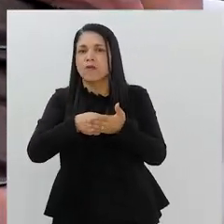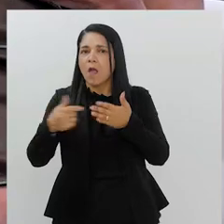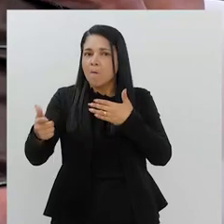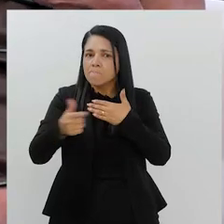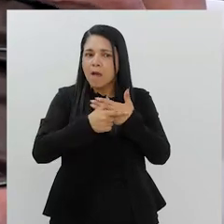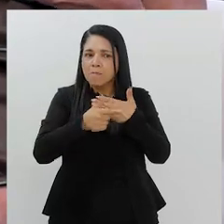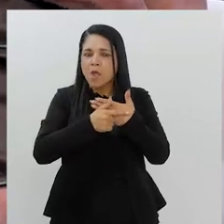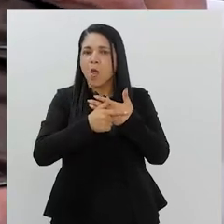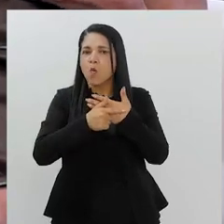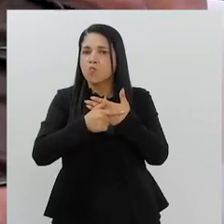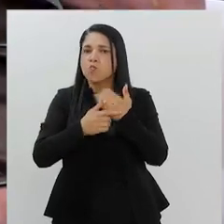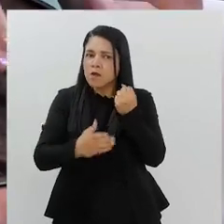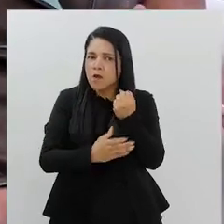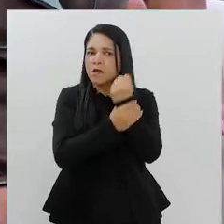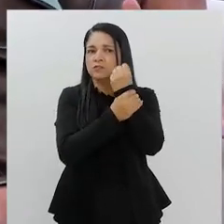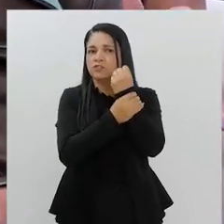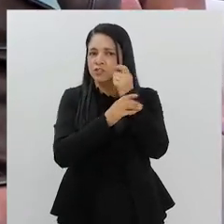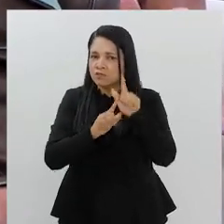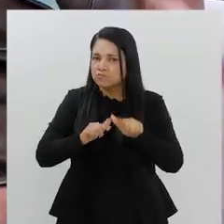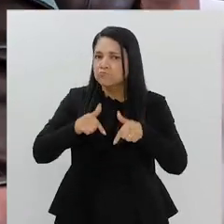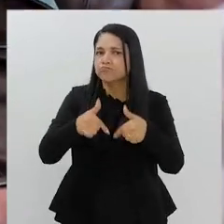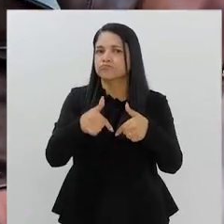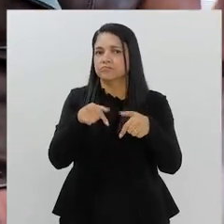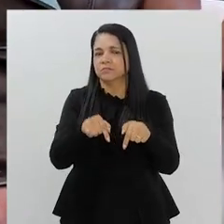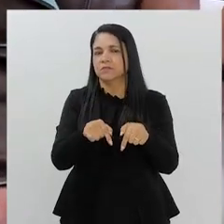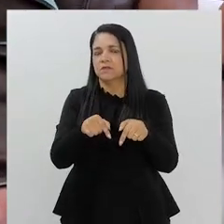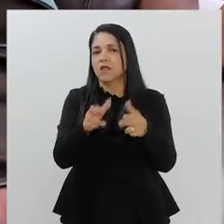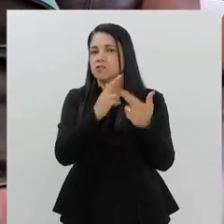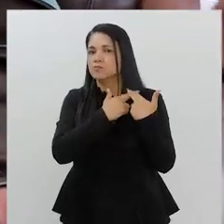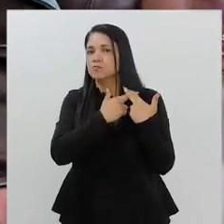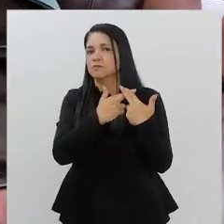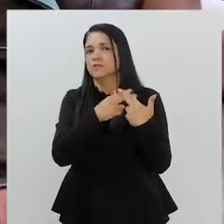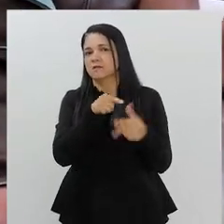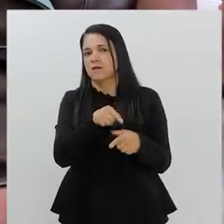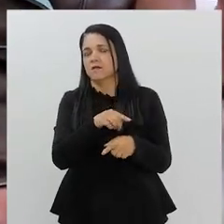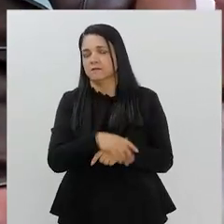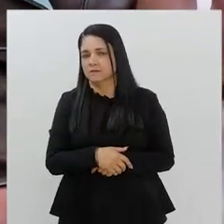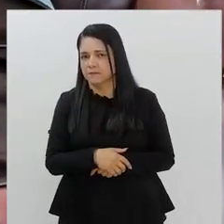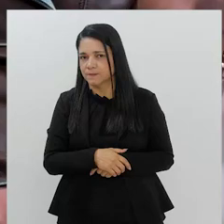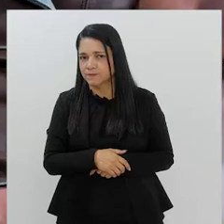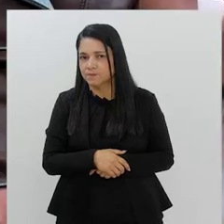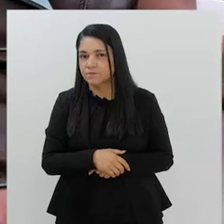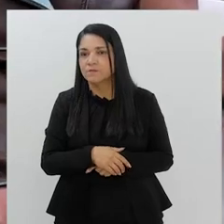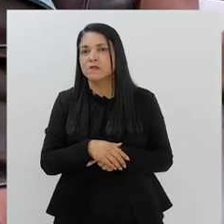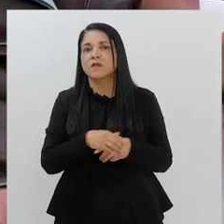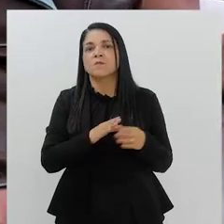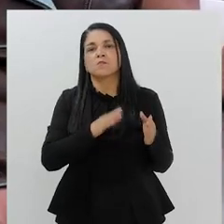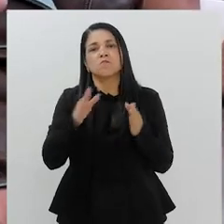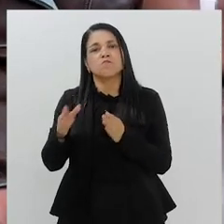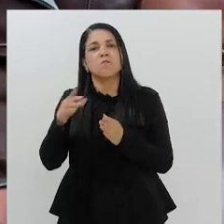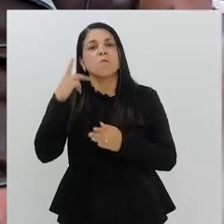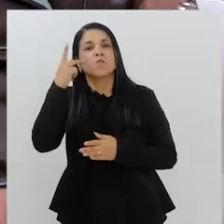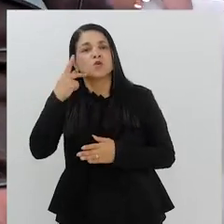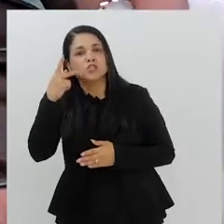a sua parte né nesse latifúndio todo ele tem que assumir as suas responsabilidades também e seja por políticas